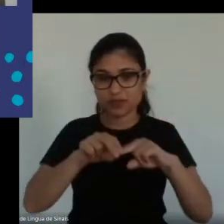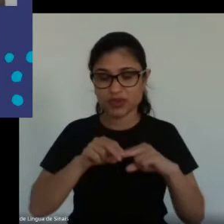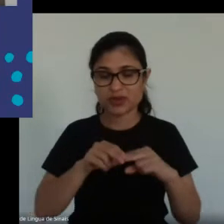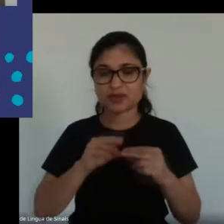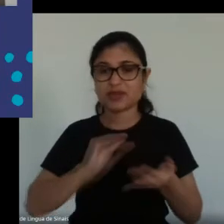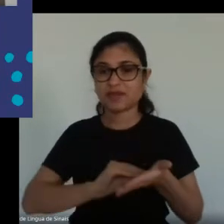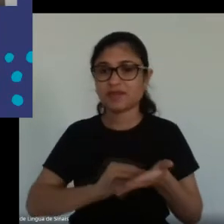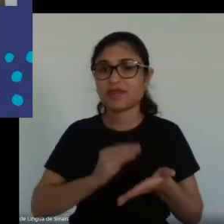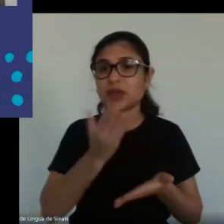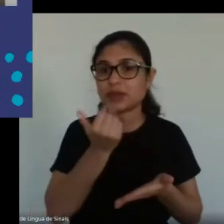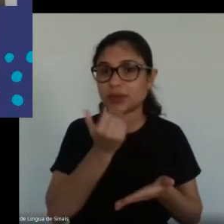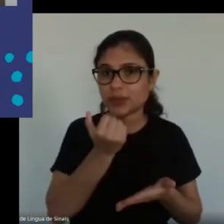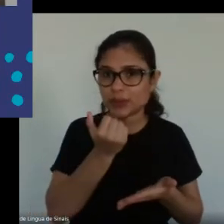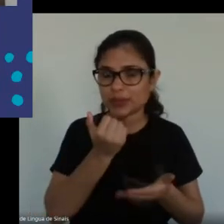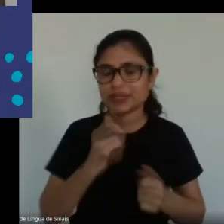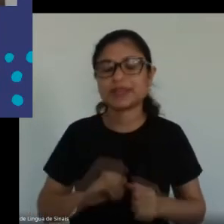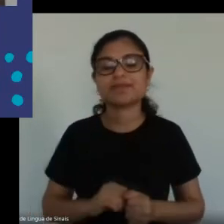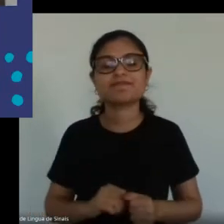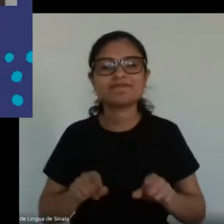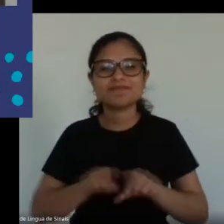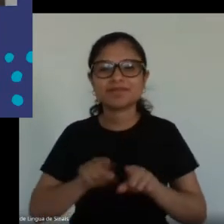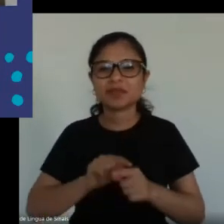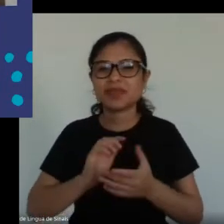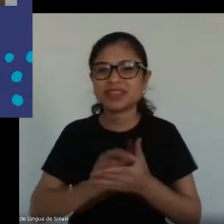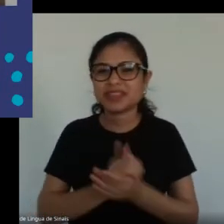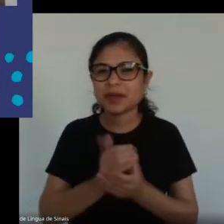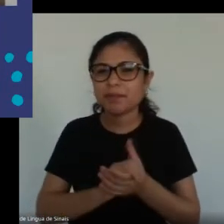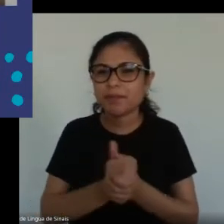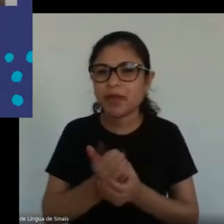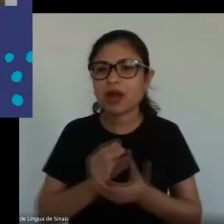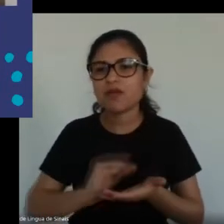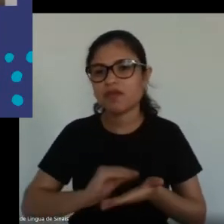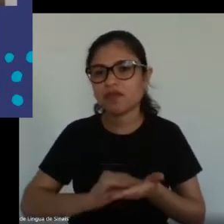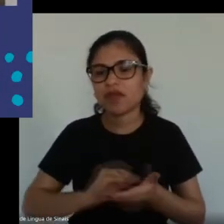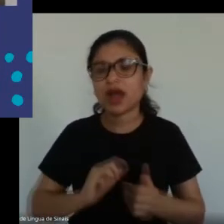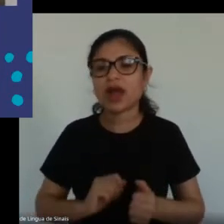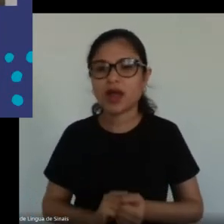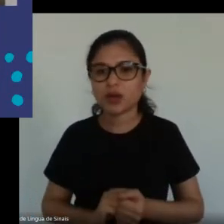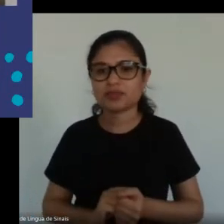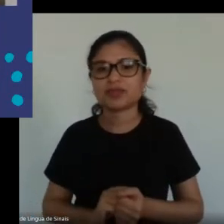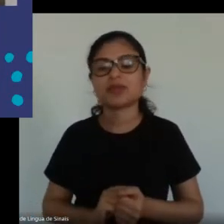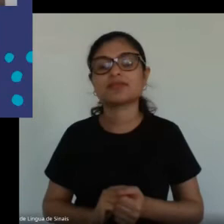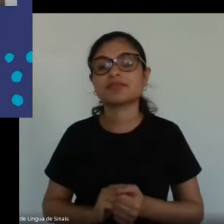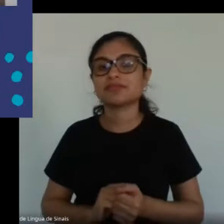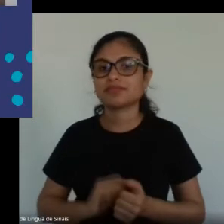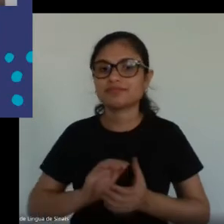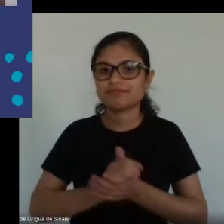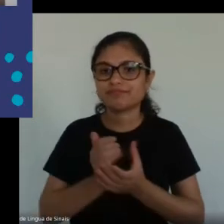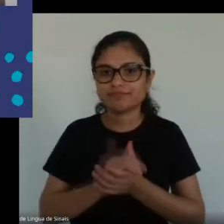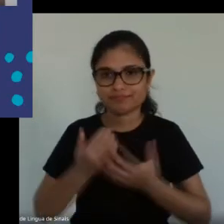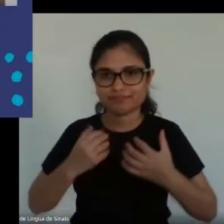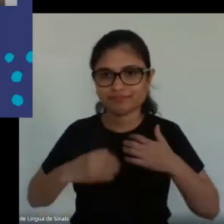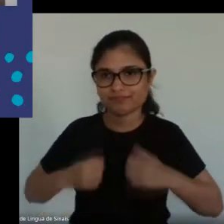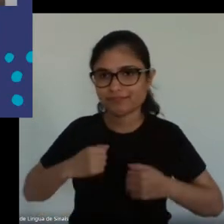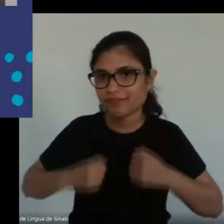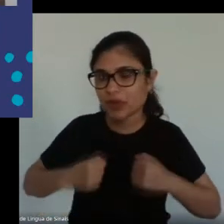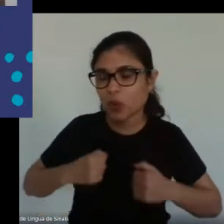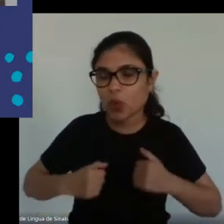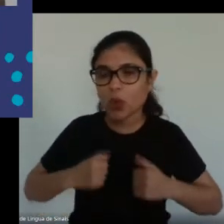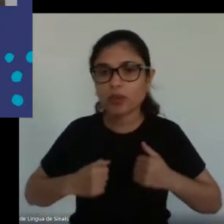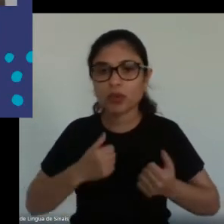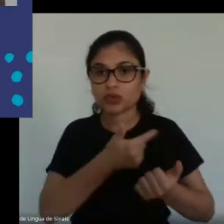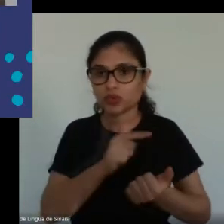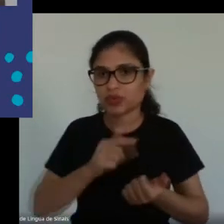não ter comida e não ter sabão para lavar a mão, e não ter sabonete para lavar o corpo, e